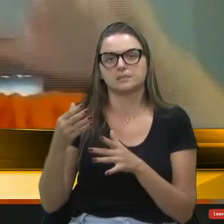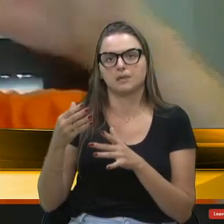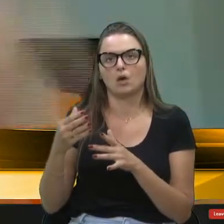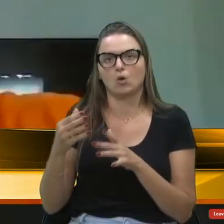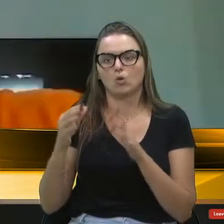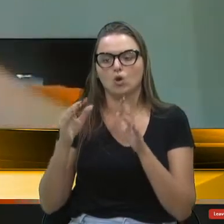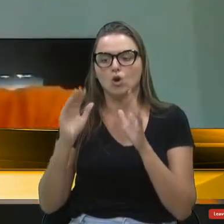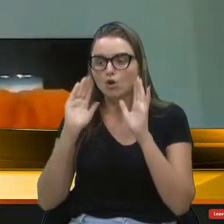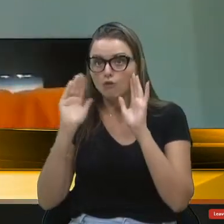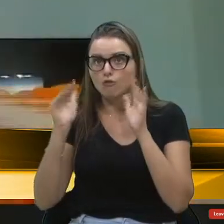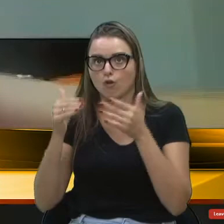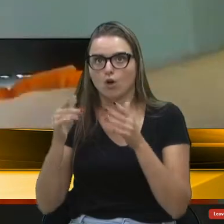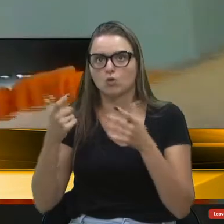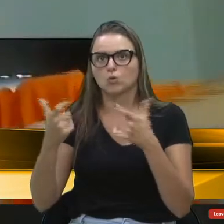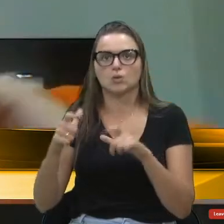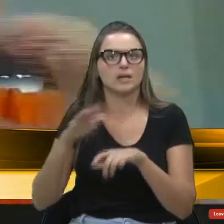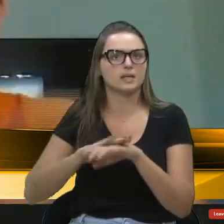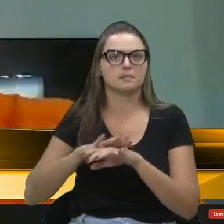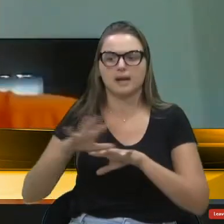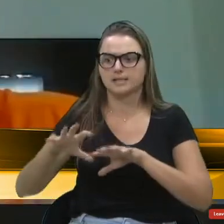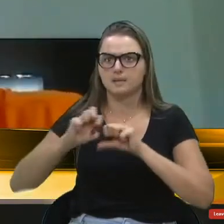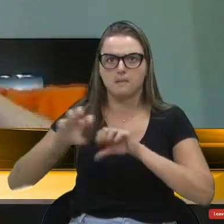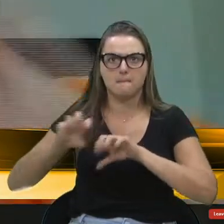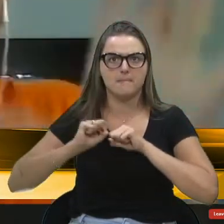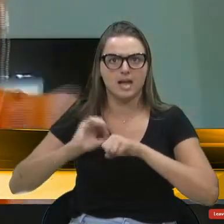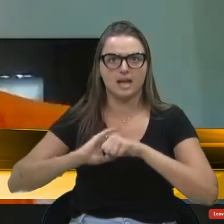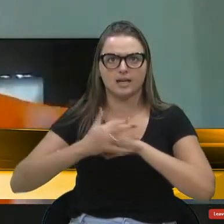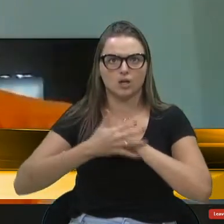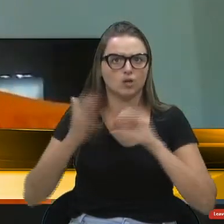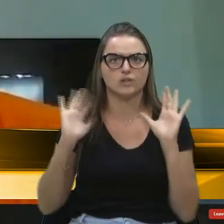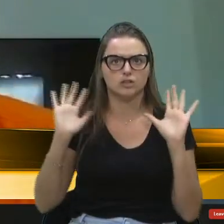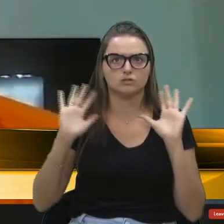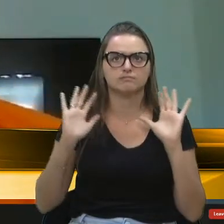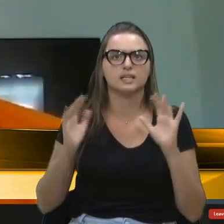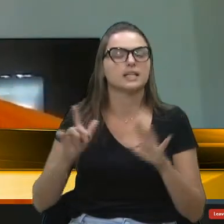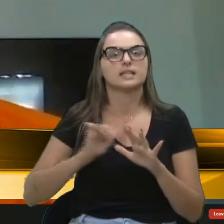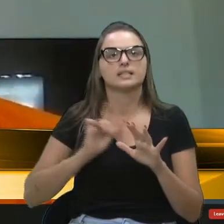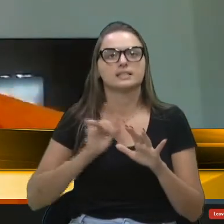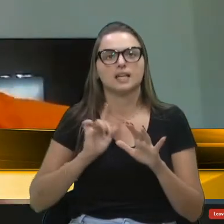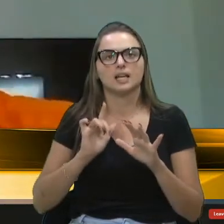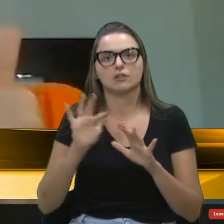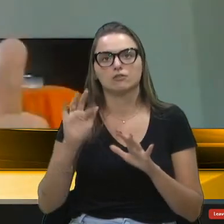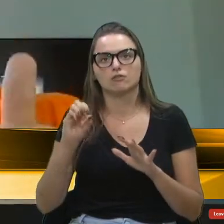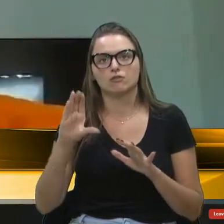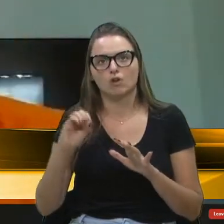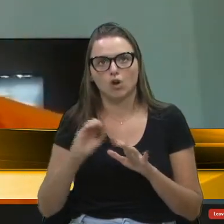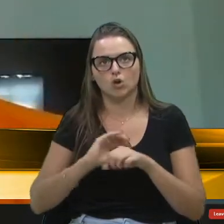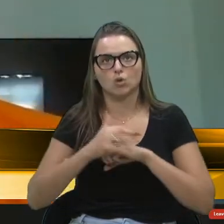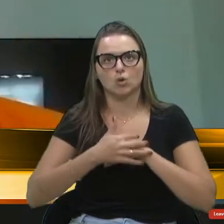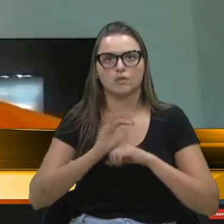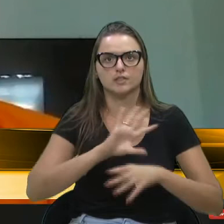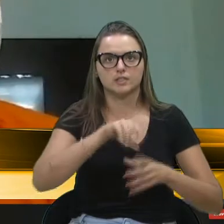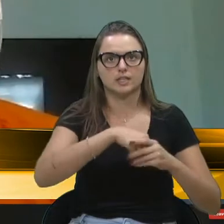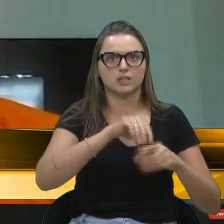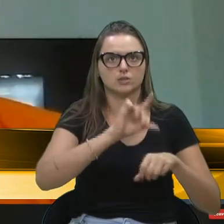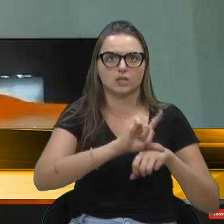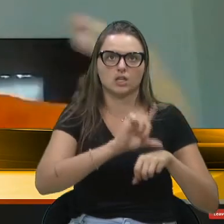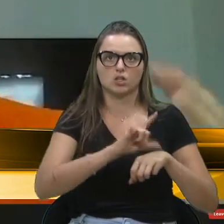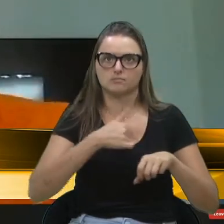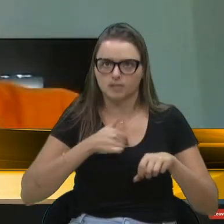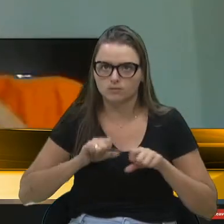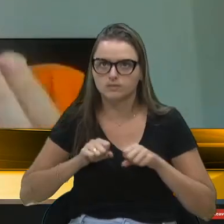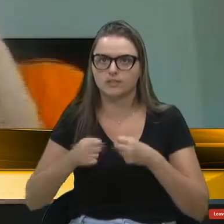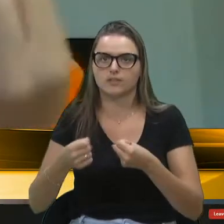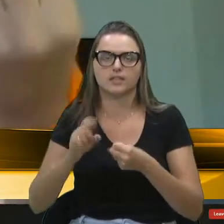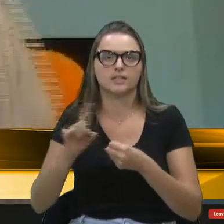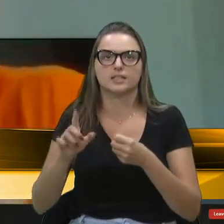de contágio de Covid, ou tem foco de Covid no comércio. Ok, eu seria o primeiro a defender que não se